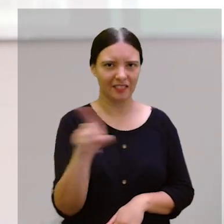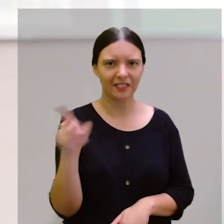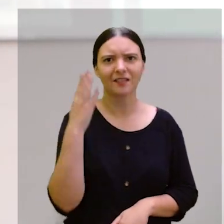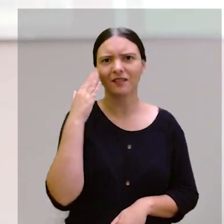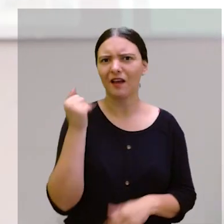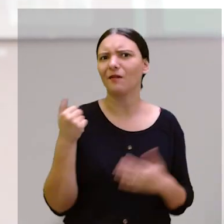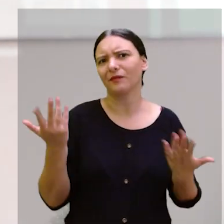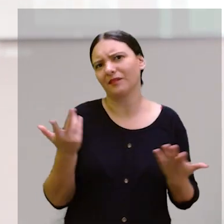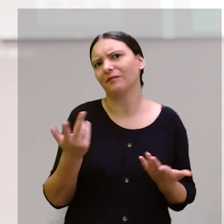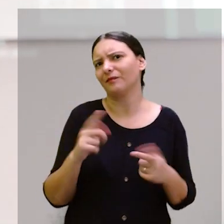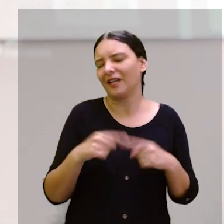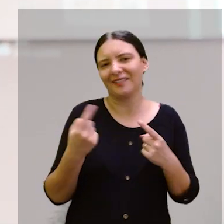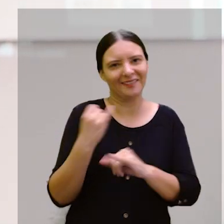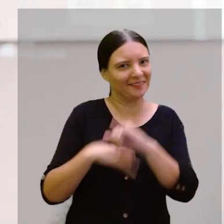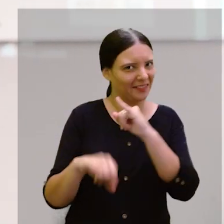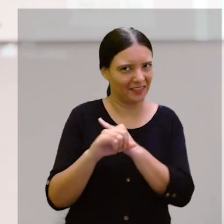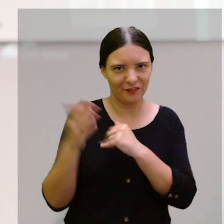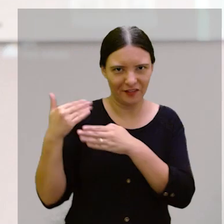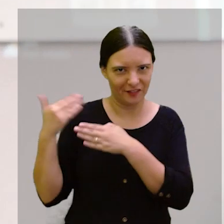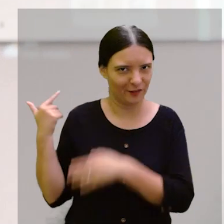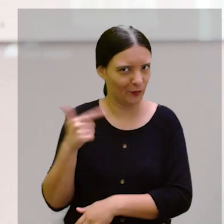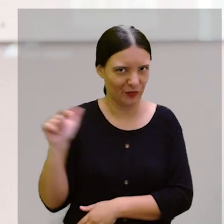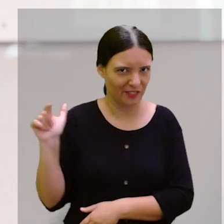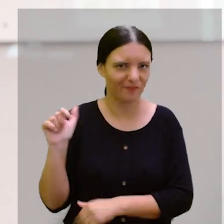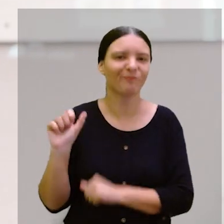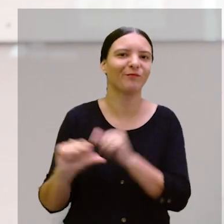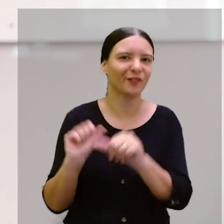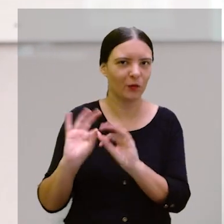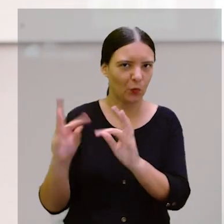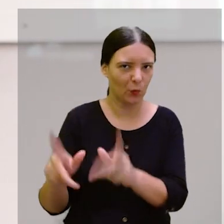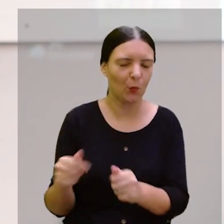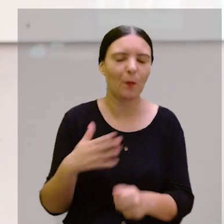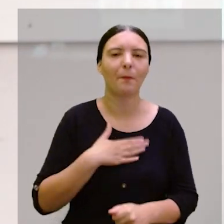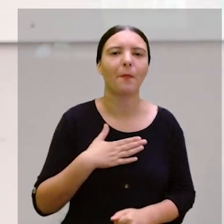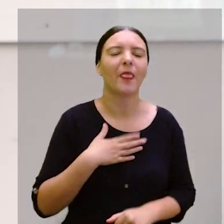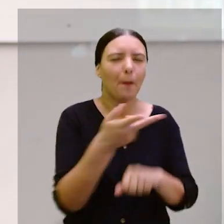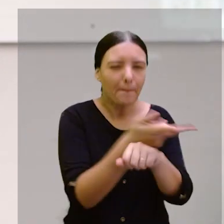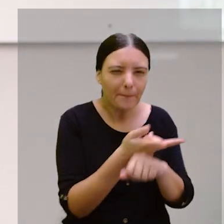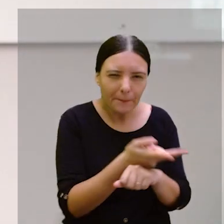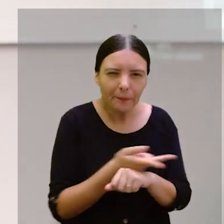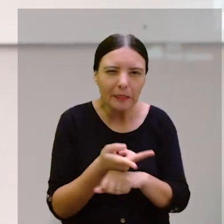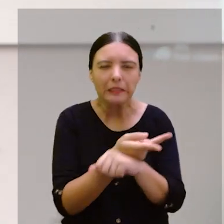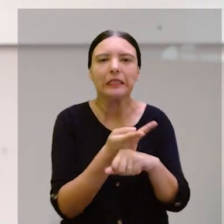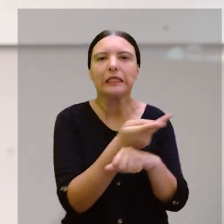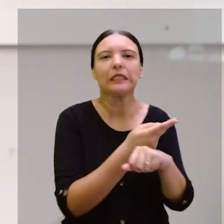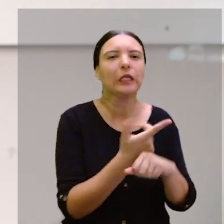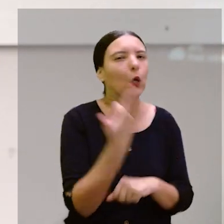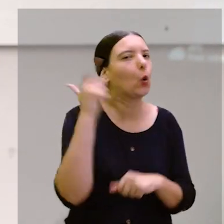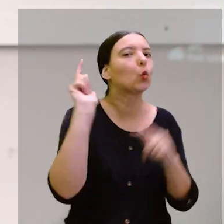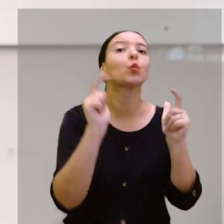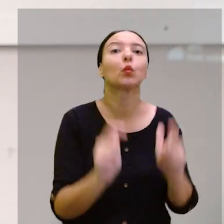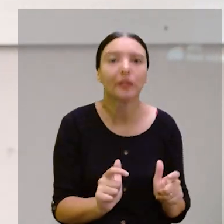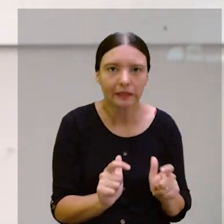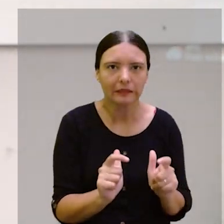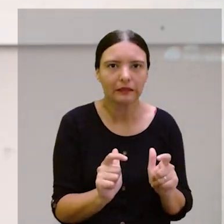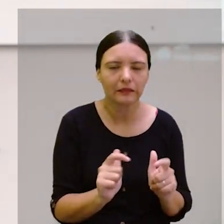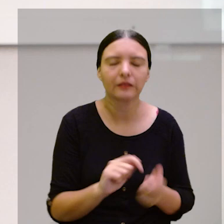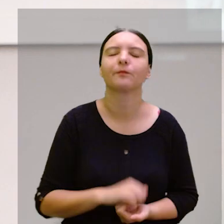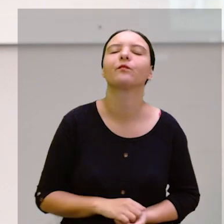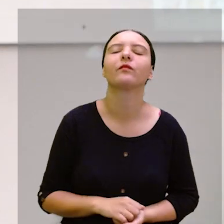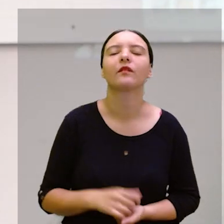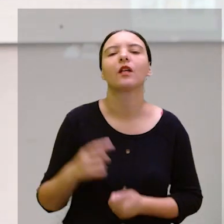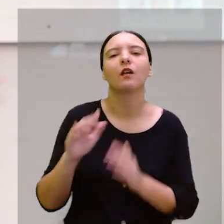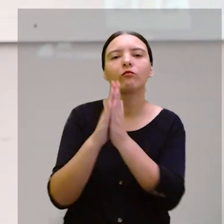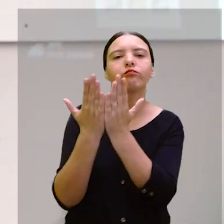achar bizarro, mas não existia internet, isso muda tudo. Eu tinha que procurar os benditos sonetos em algum outro lugar. Fui